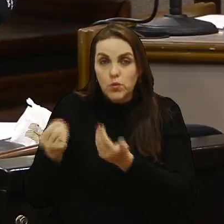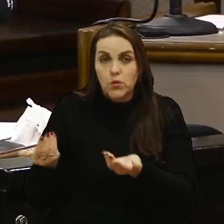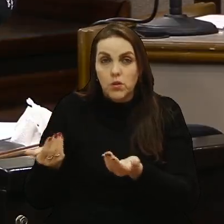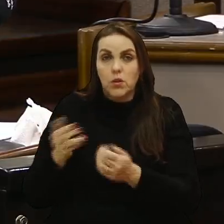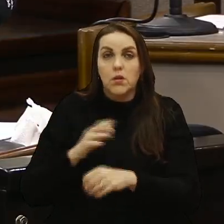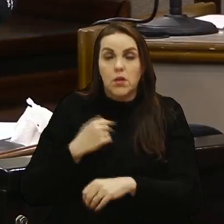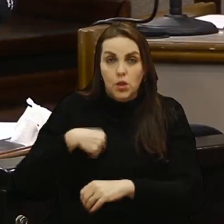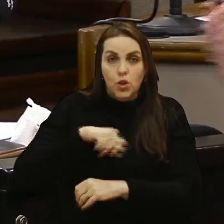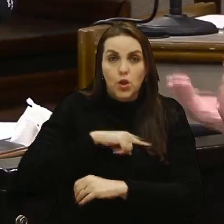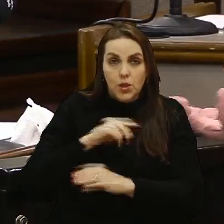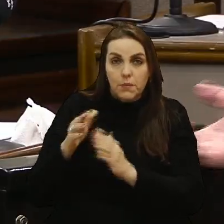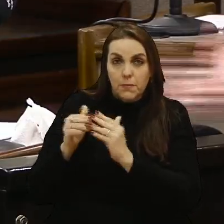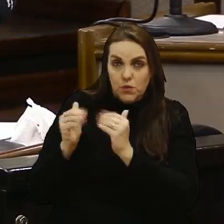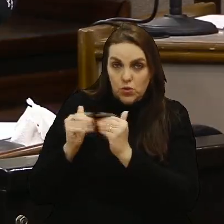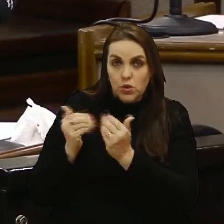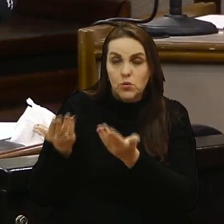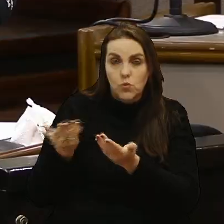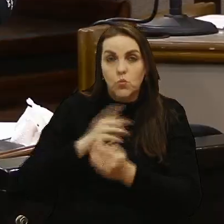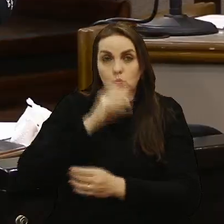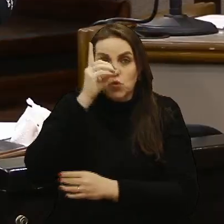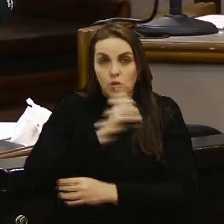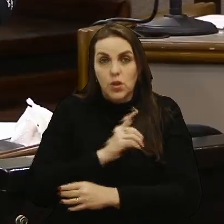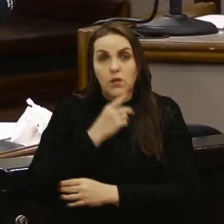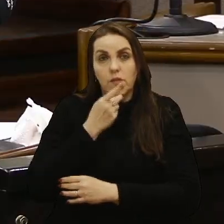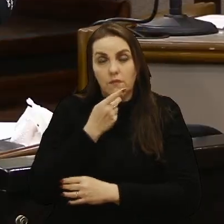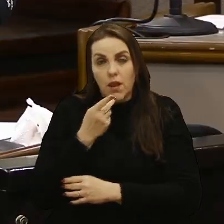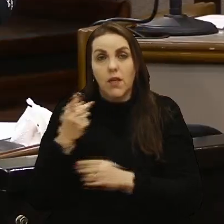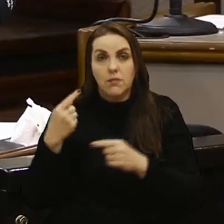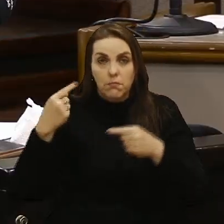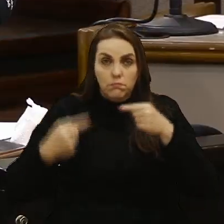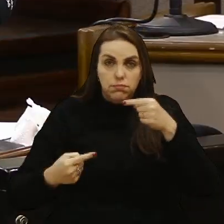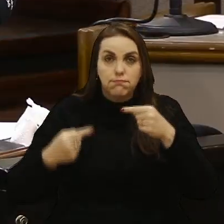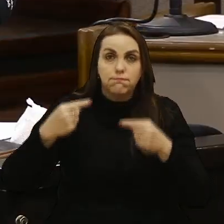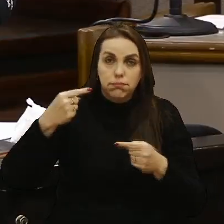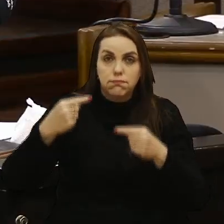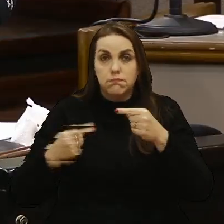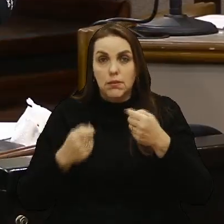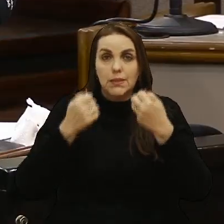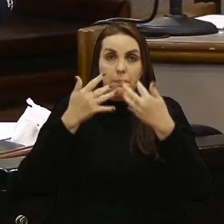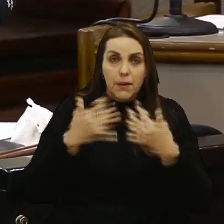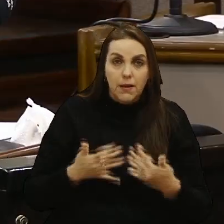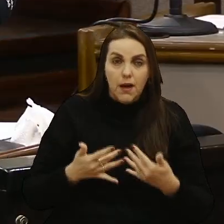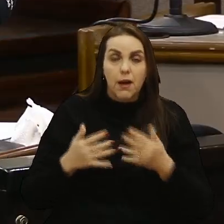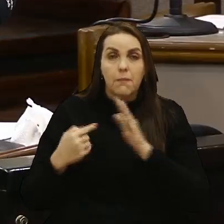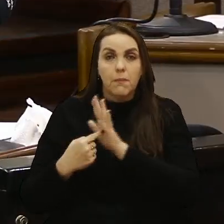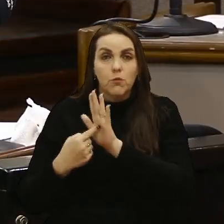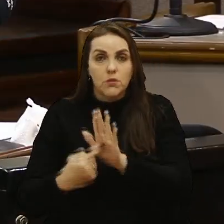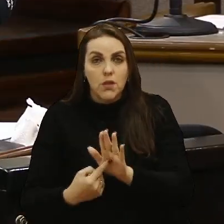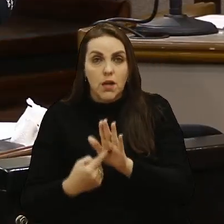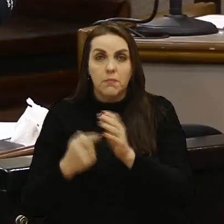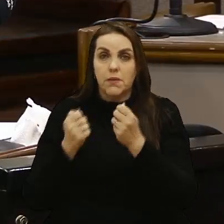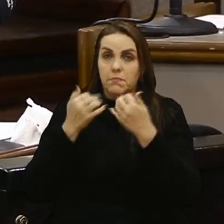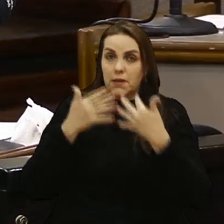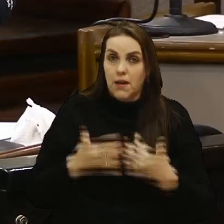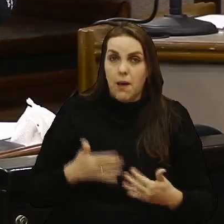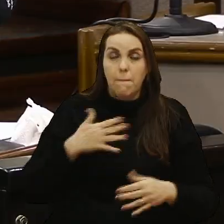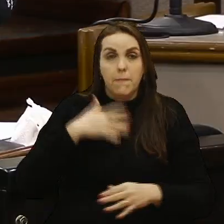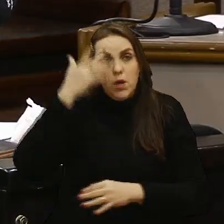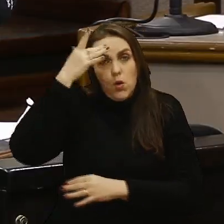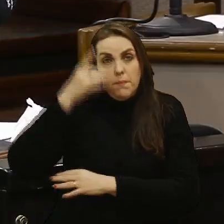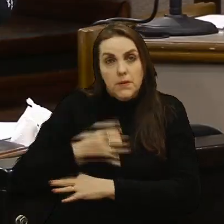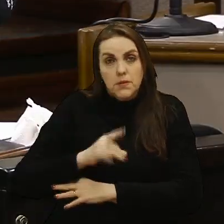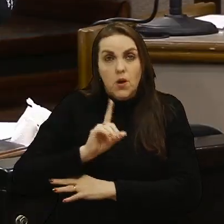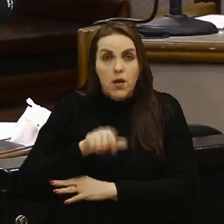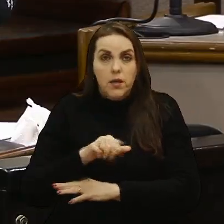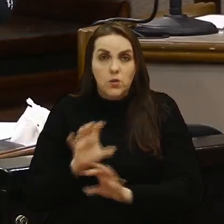pedindo o direito à fala do outro lado, para falar, para explicar, para mostrar o que está acontecendo. Ao meu entendimento, é isso.